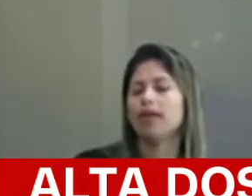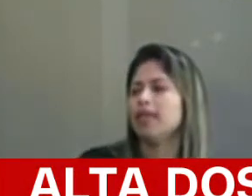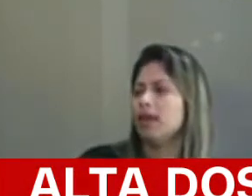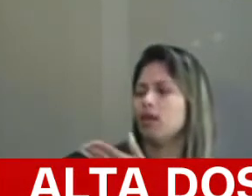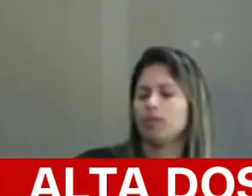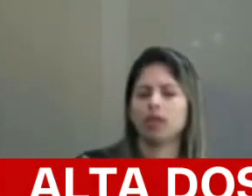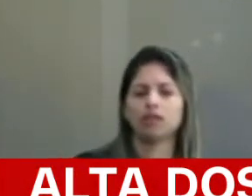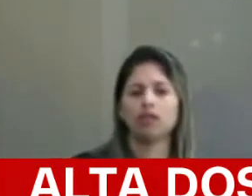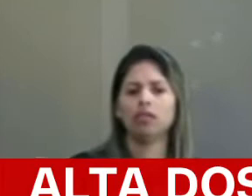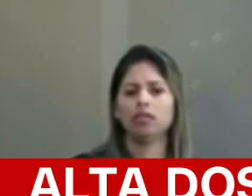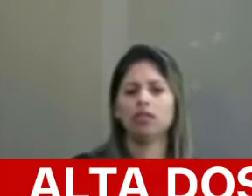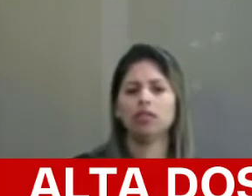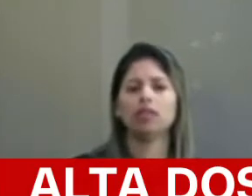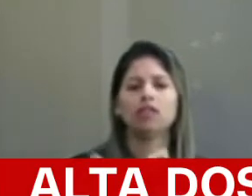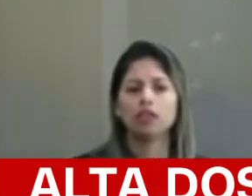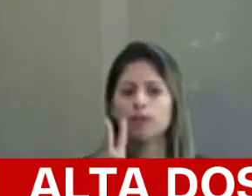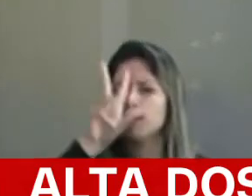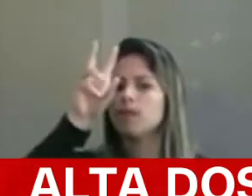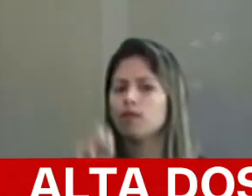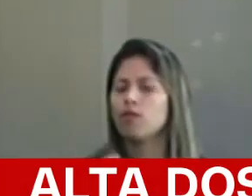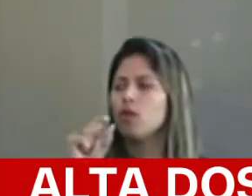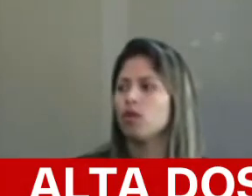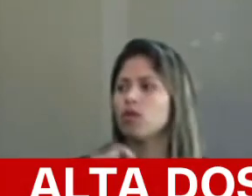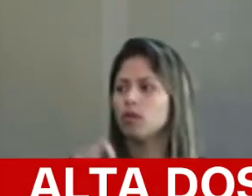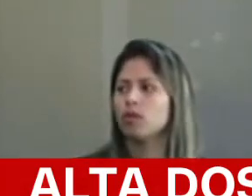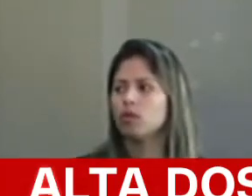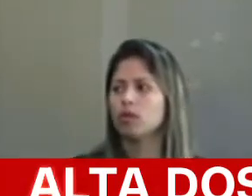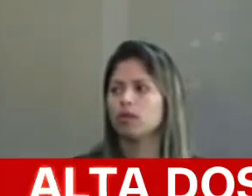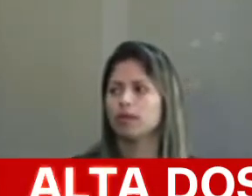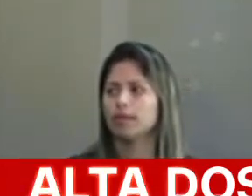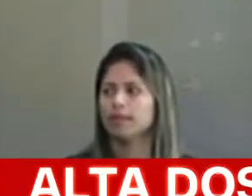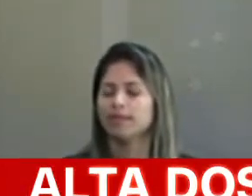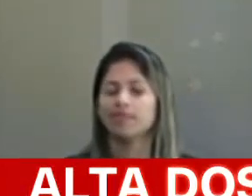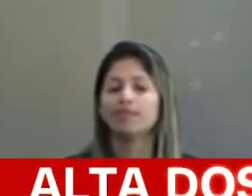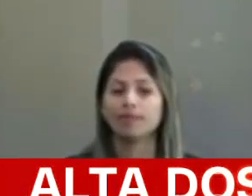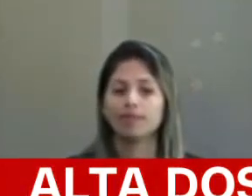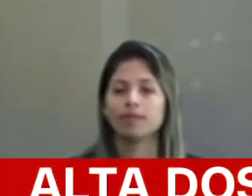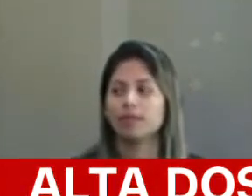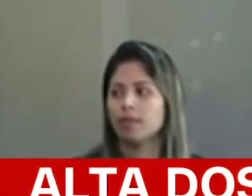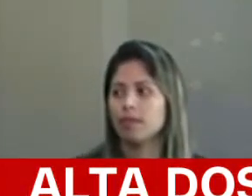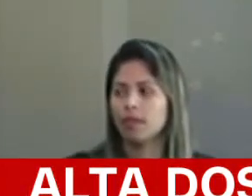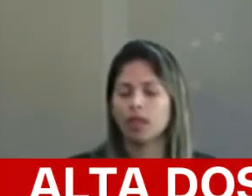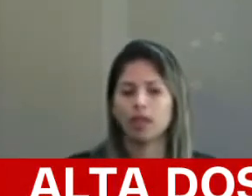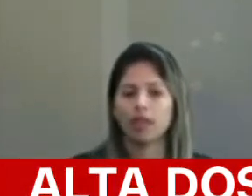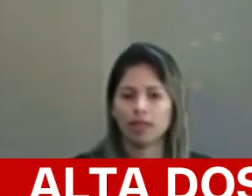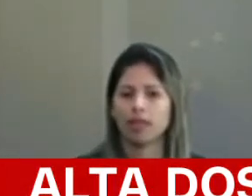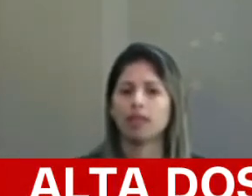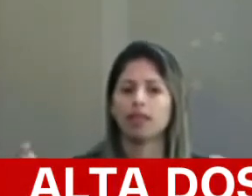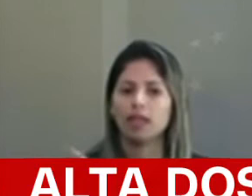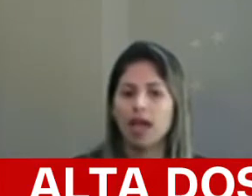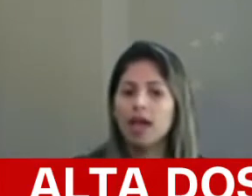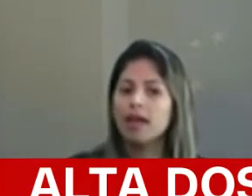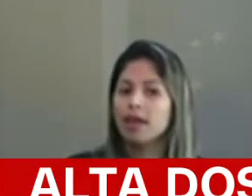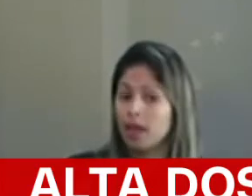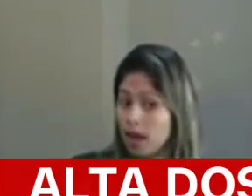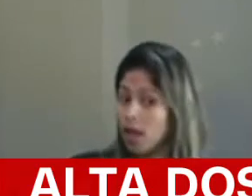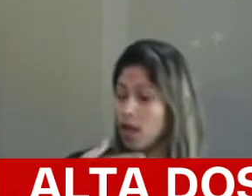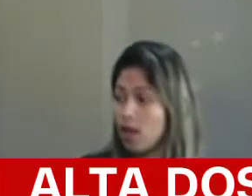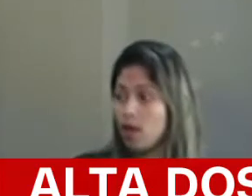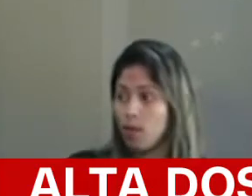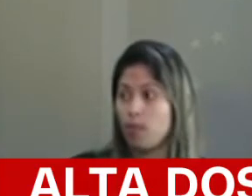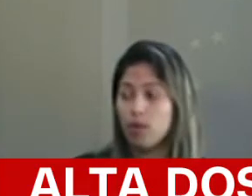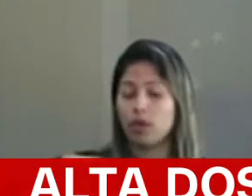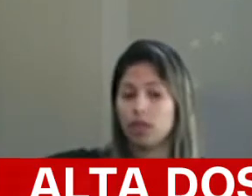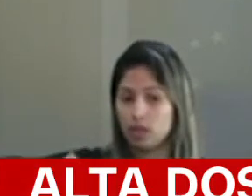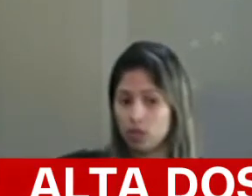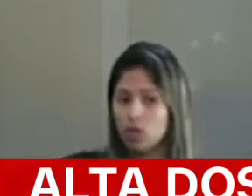decisão, por força do princípio da essencialidade e de que pode servir-se o imposto, artigo